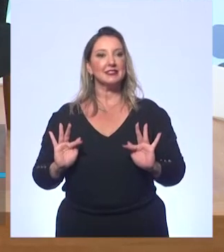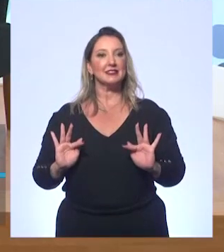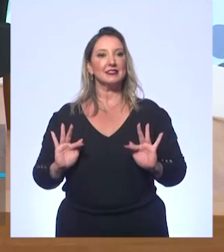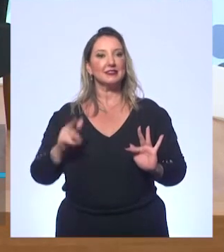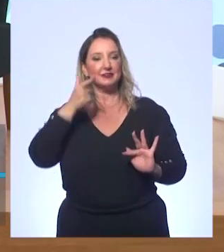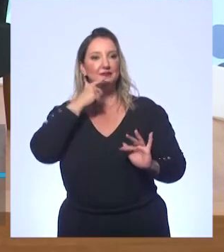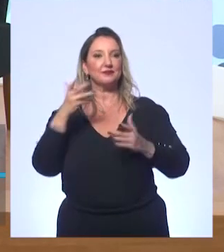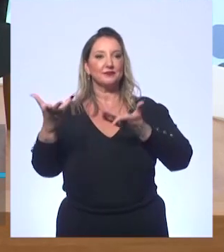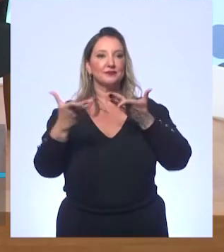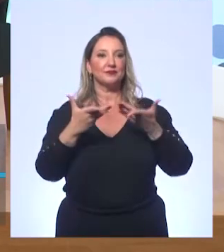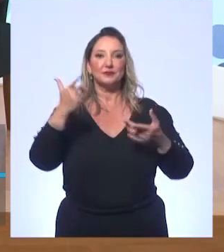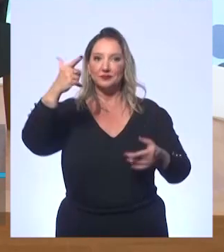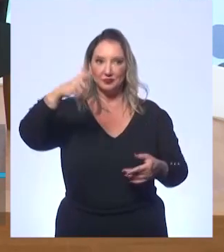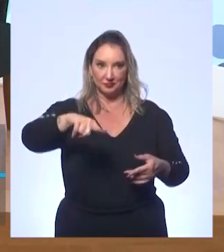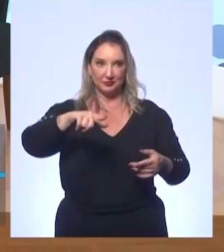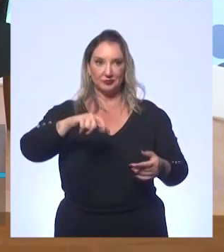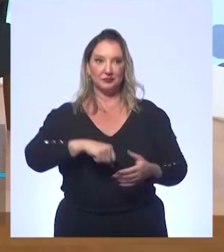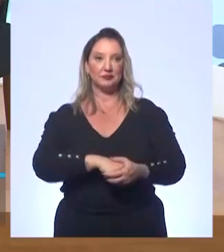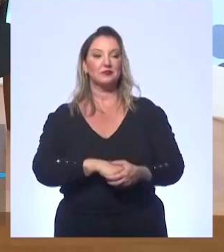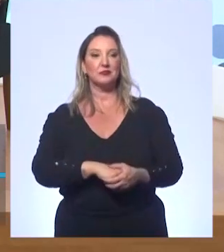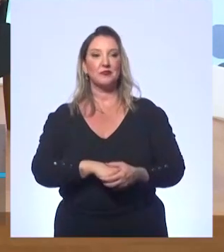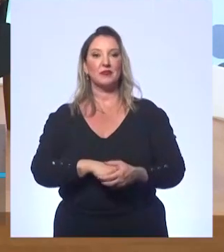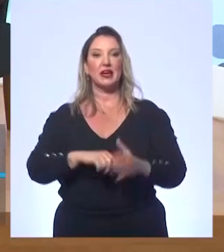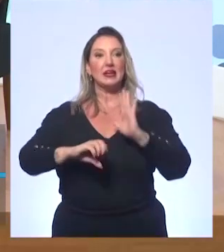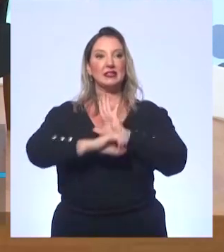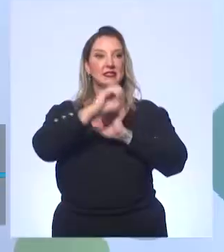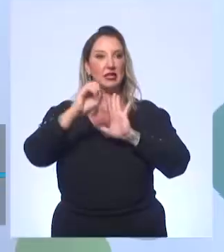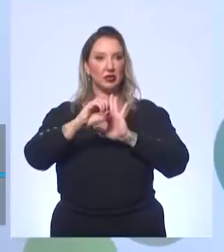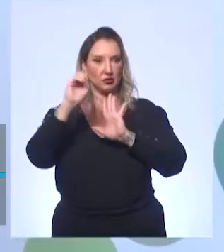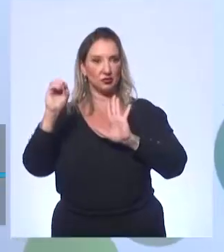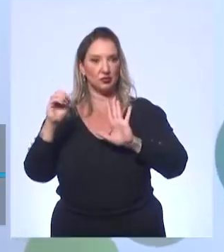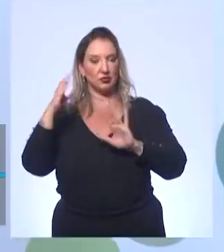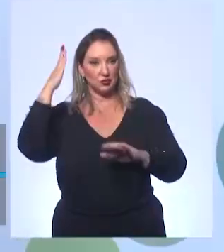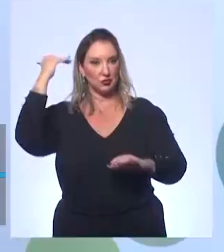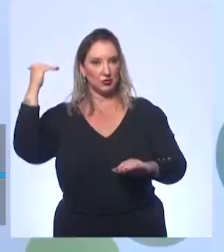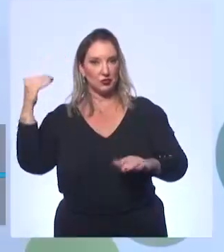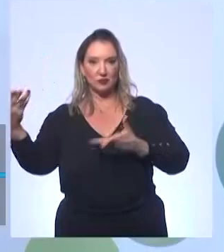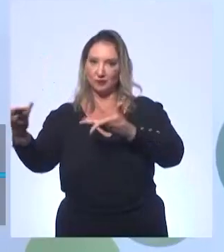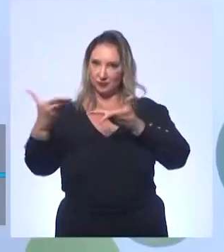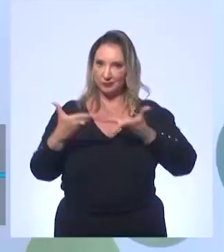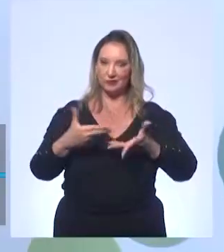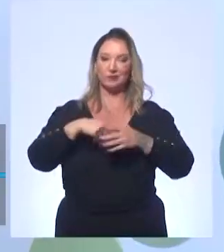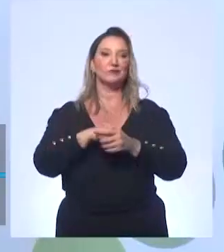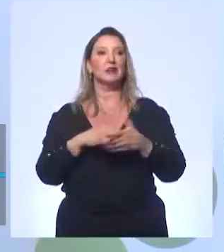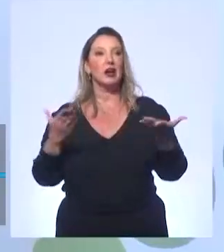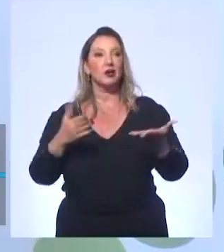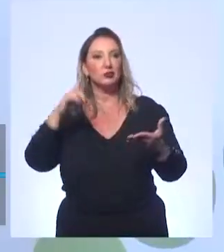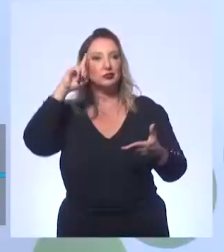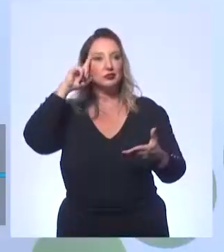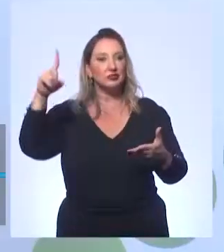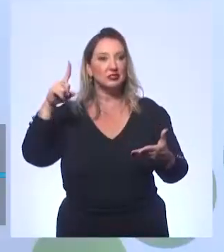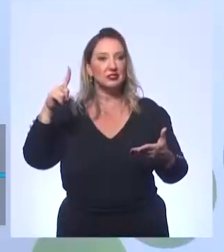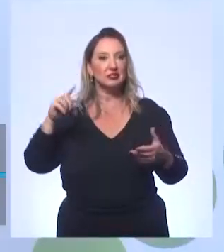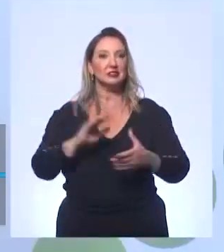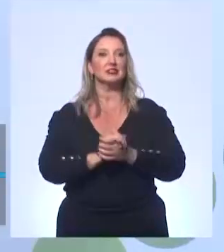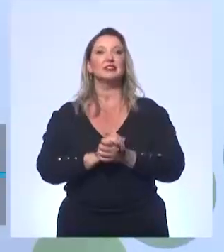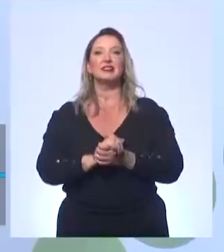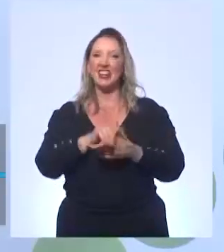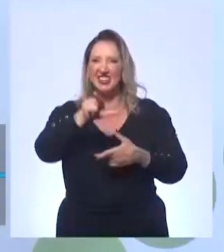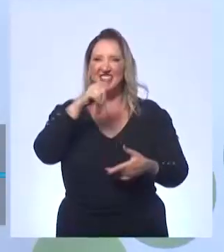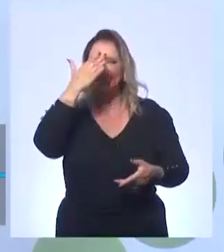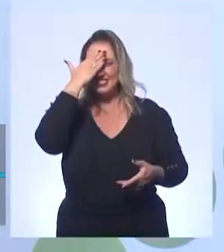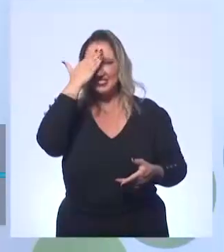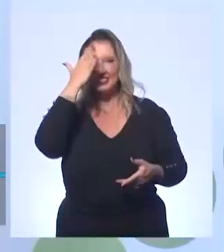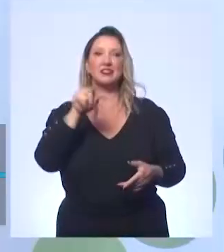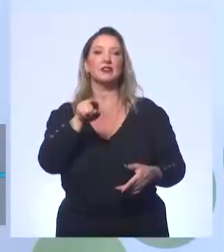podê-lo acolher novamente aqui no Centro de Mídias. É uma honra recebê-lo. E ainda mais nessa data, né? Pessoal, vocês